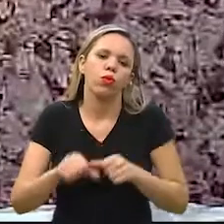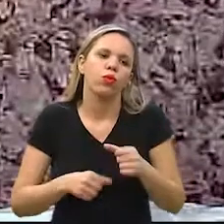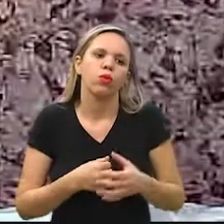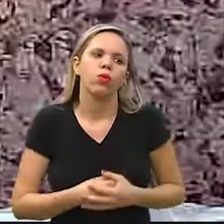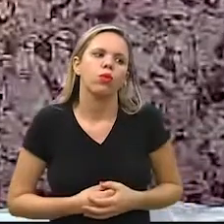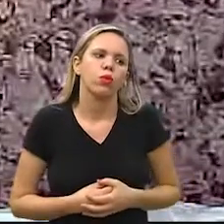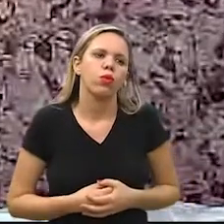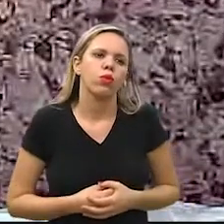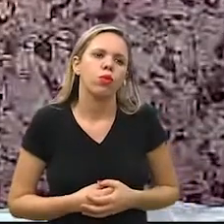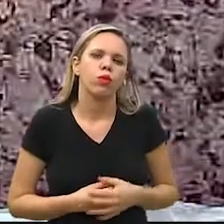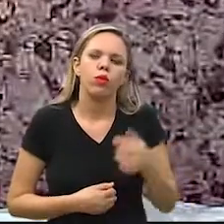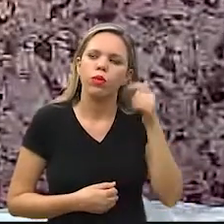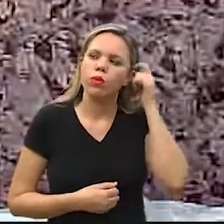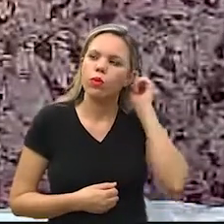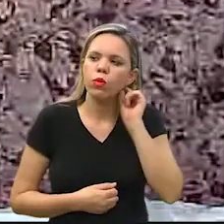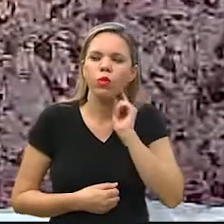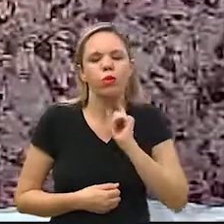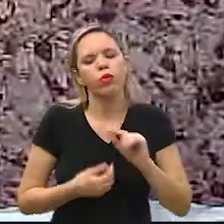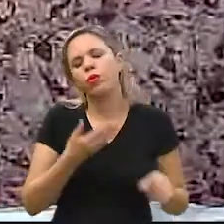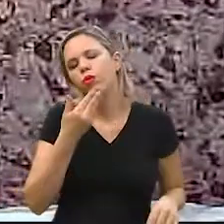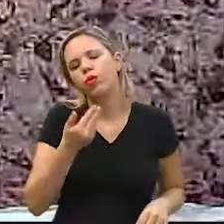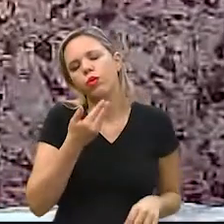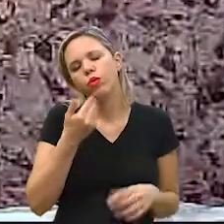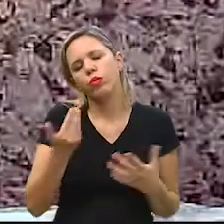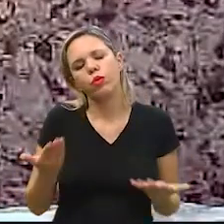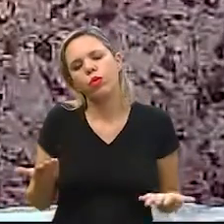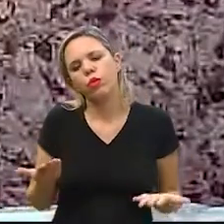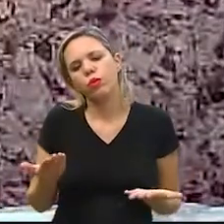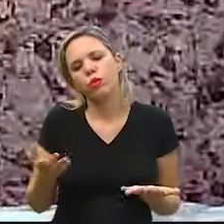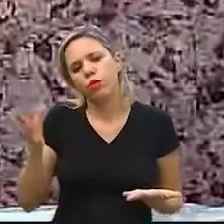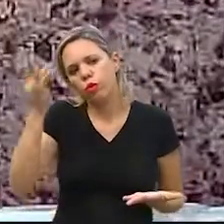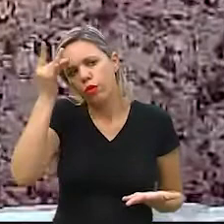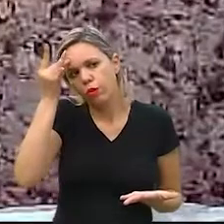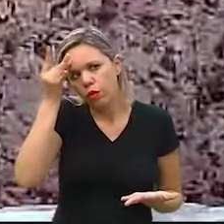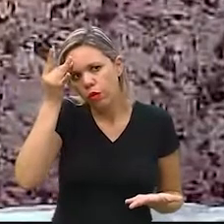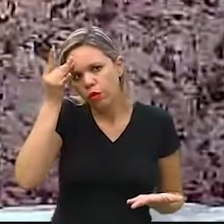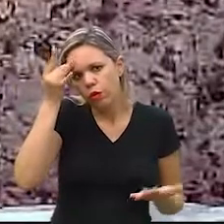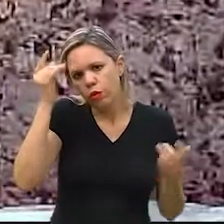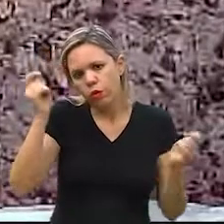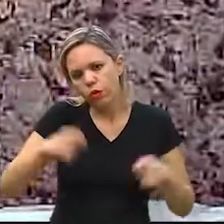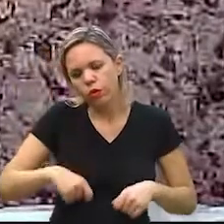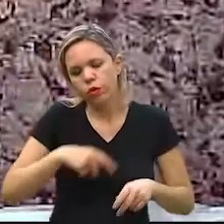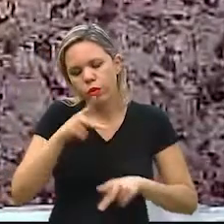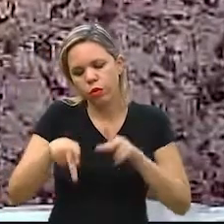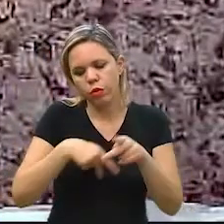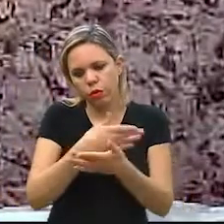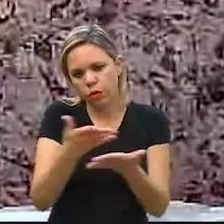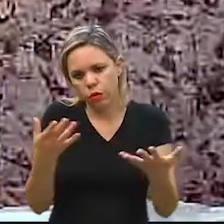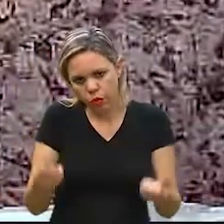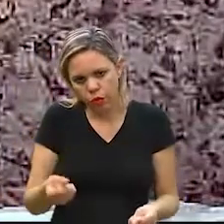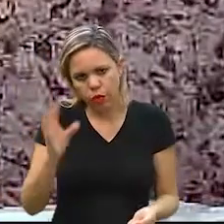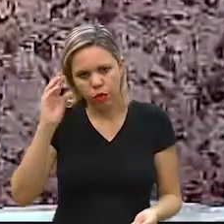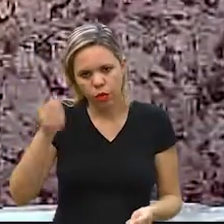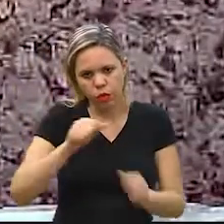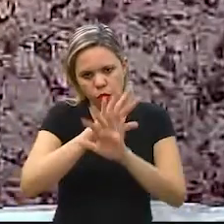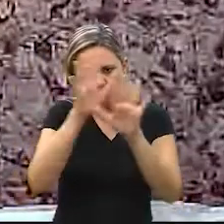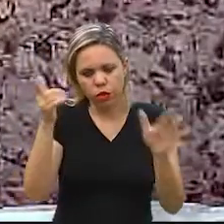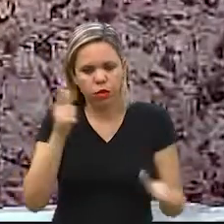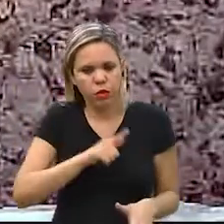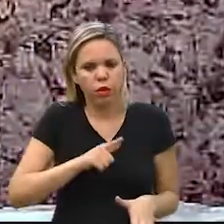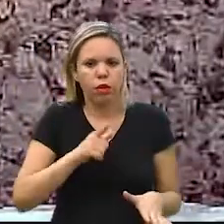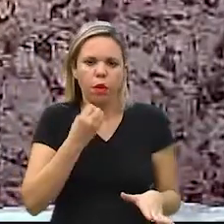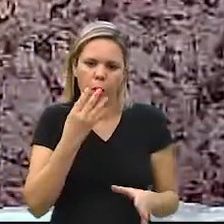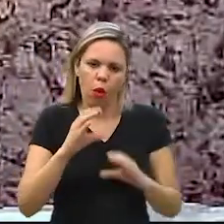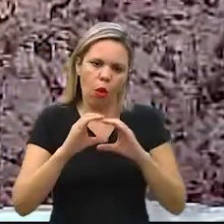o mais facilmente assimilável possível pela população, para que a gente consiga ter uma